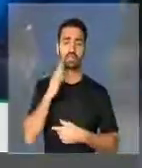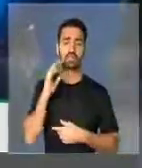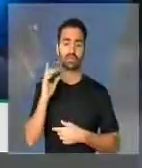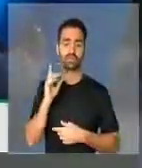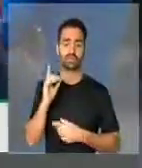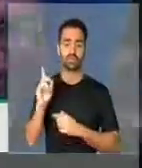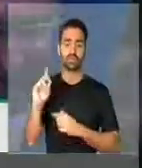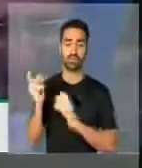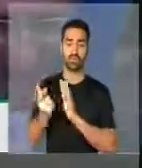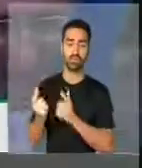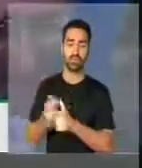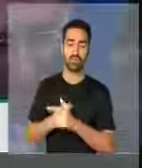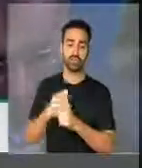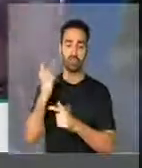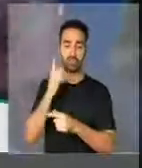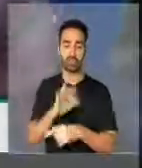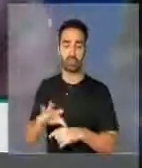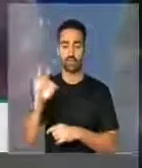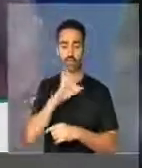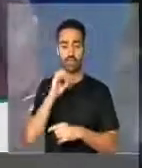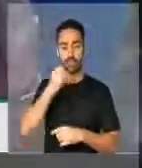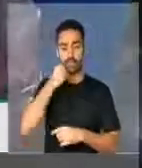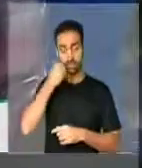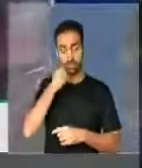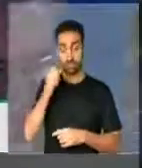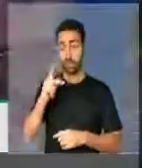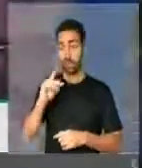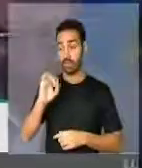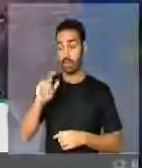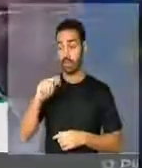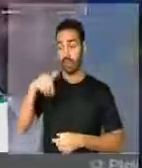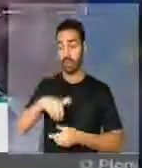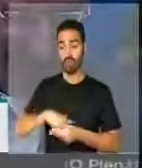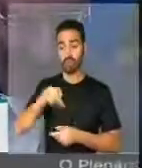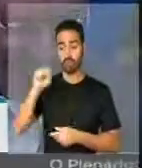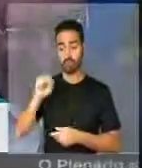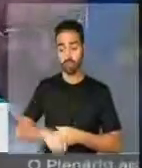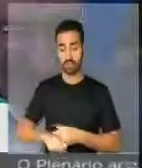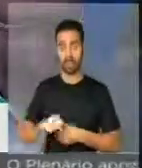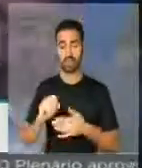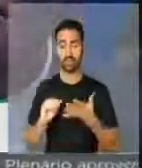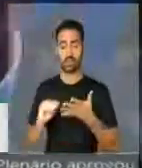deputados federais e senadores. O pessoal vota sim ao requerimento de inversão de pauta.